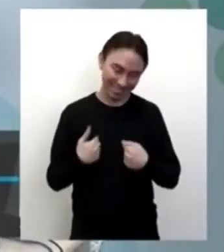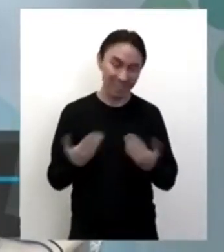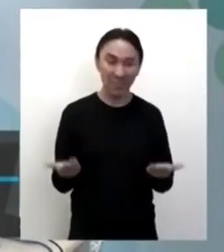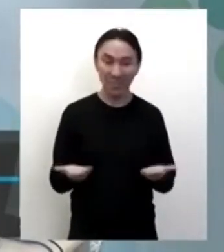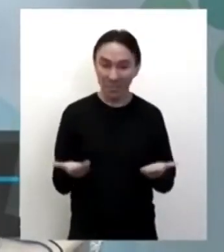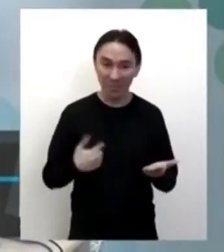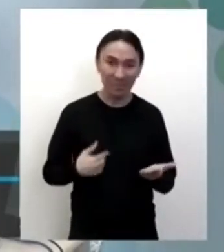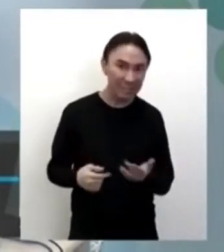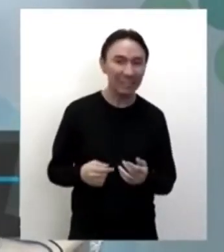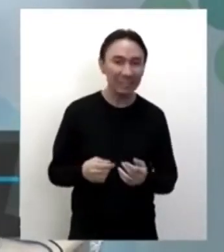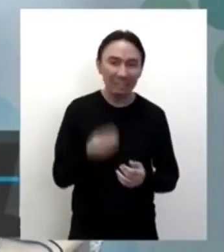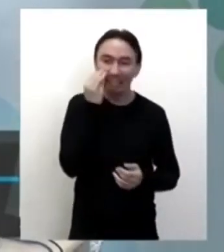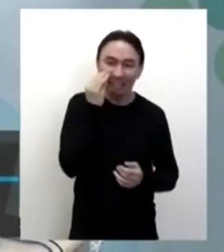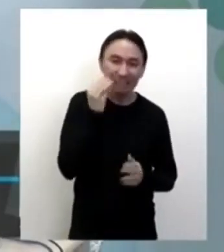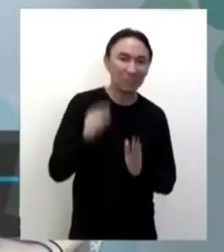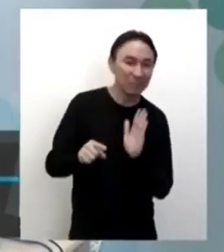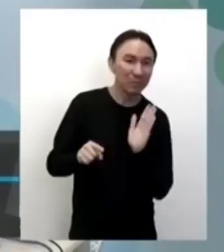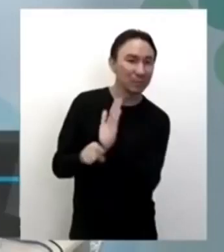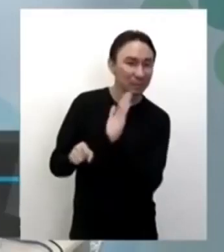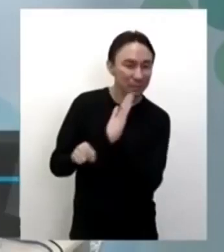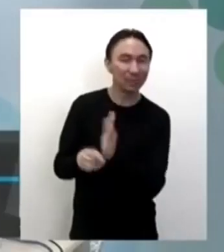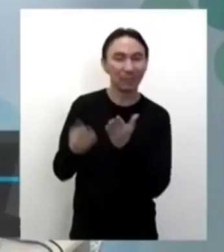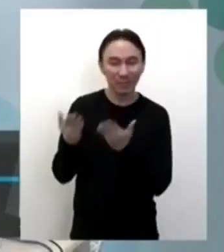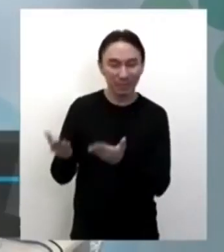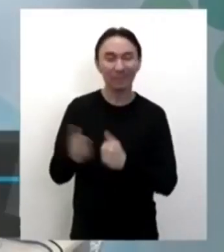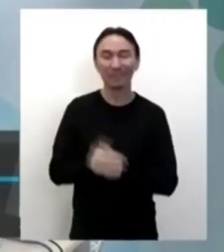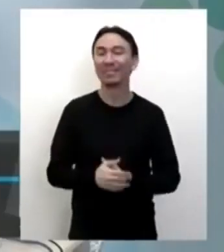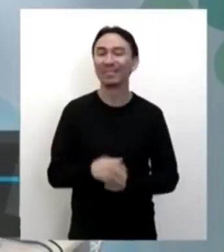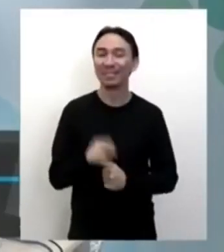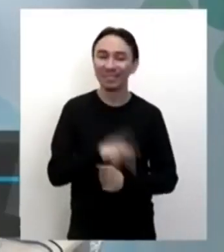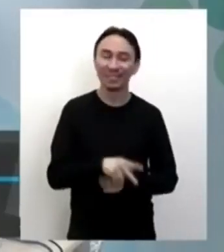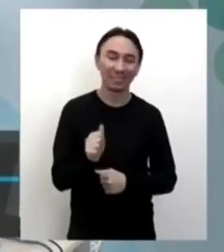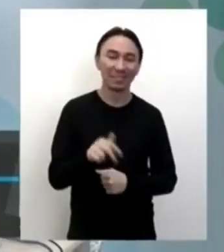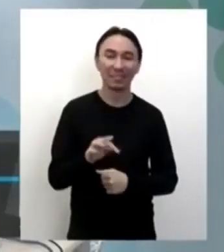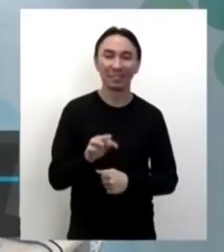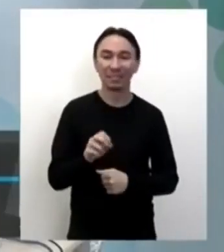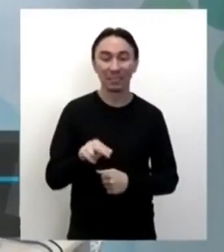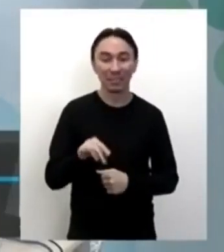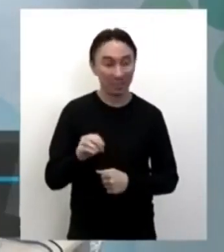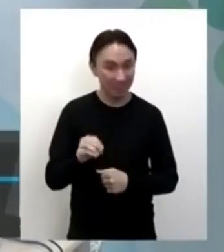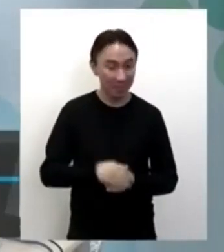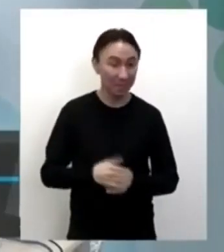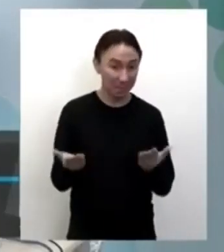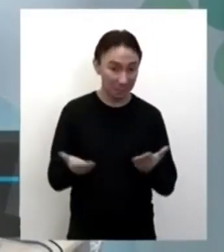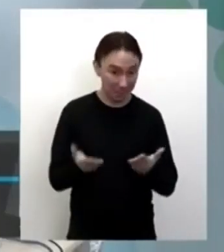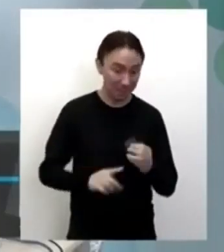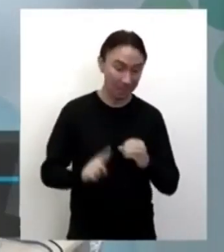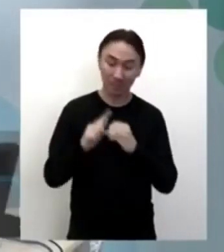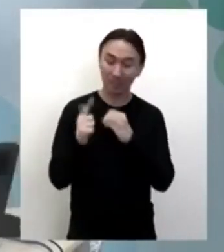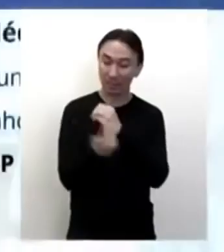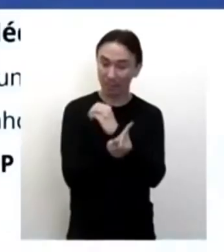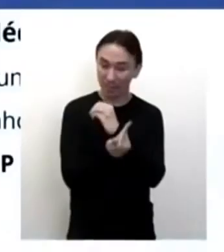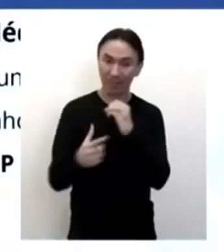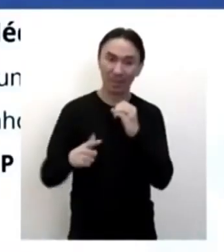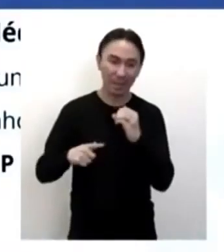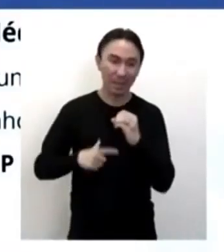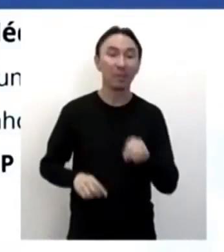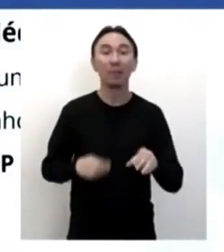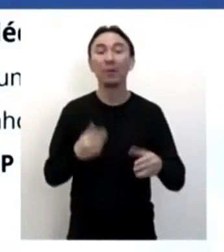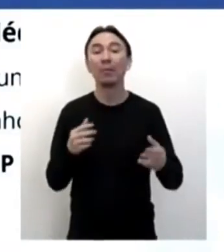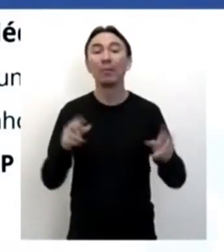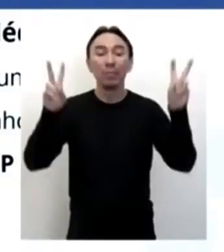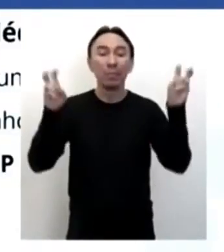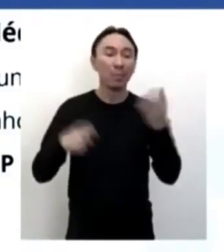professor Antônio, nosso querido professor Antônio, de geografia, que vai dar aula Problemas e Soluções Socioespaciais